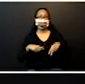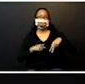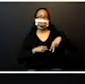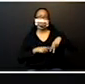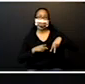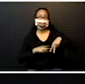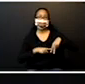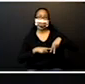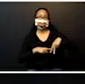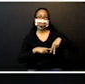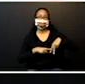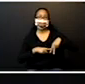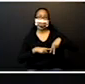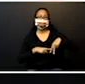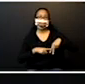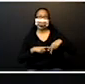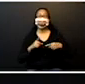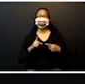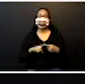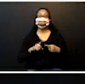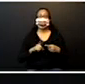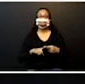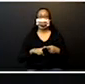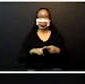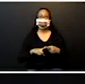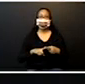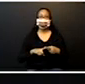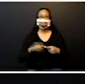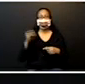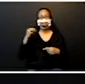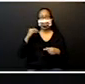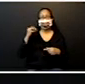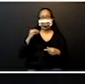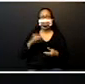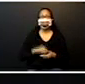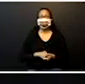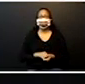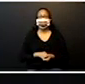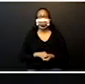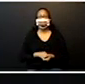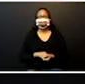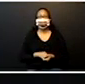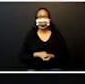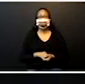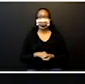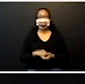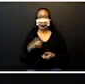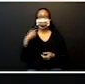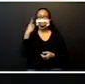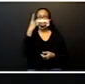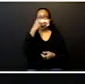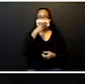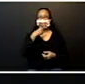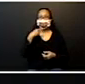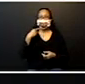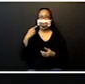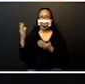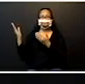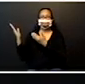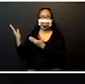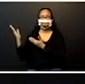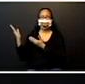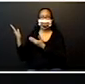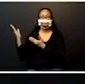ninguém é de ferro. Gente, olha a carinha do emoji que foi colocado do lado e